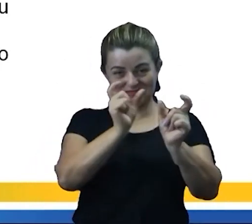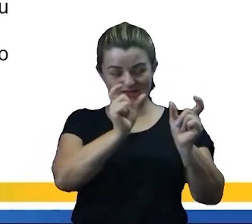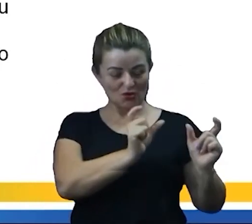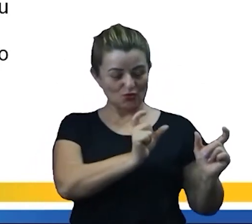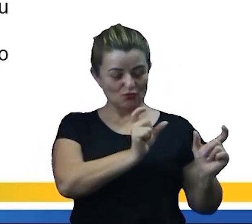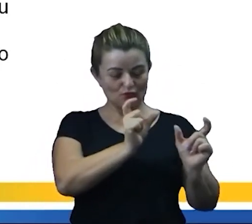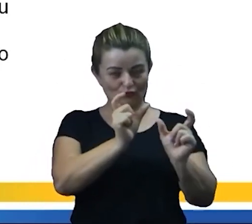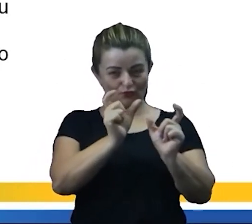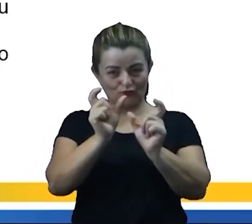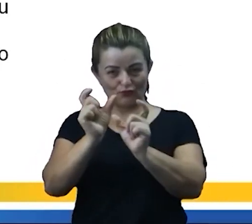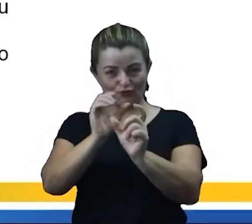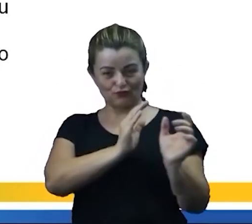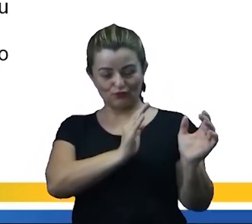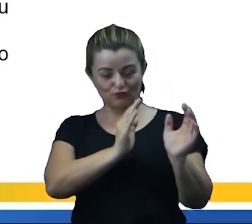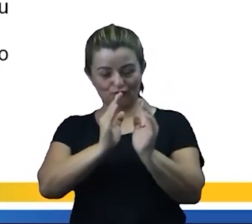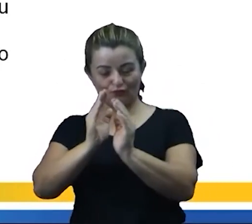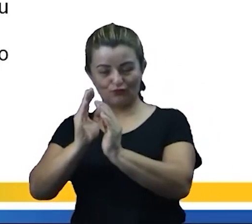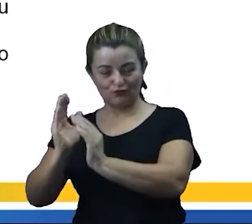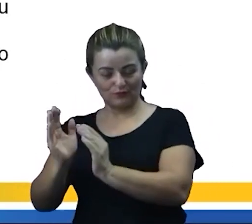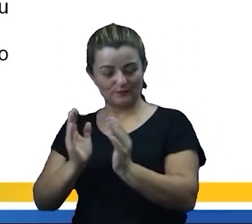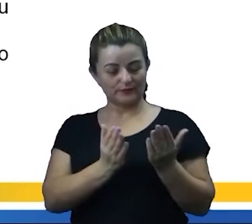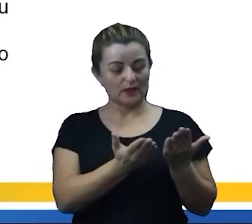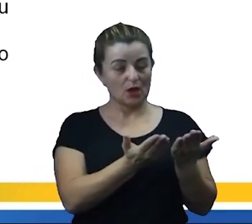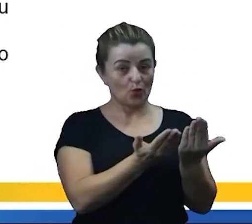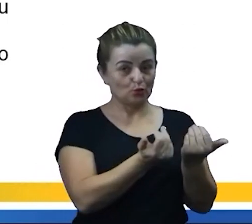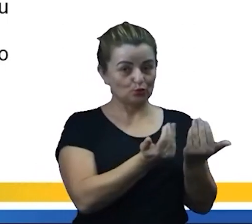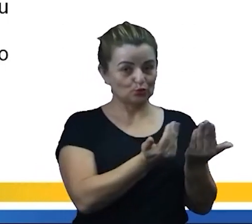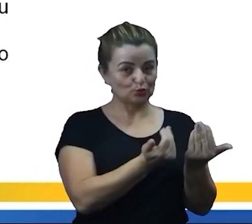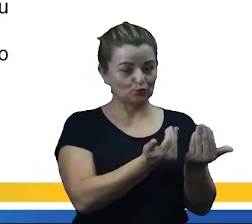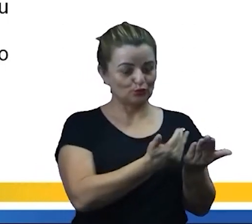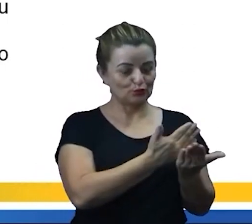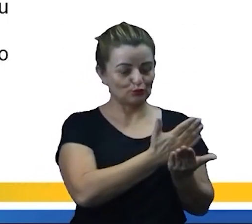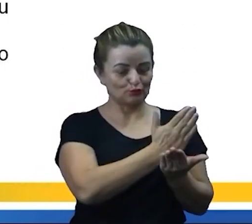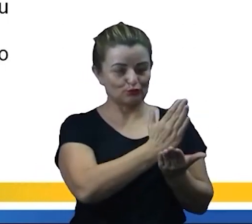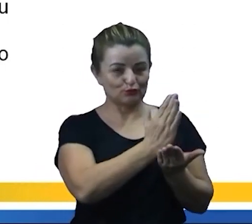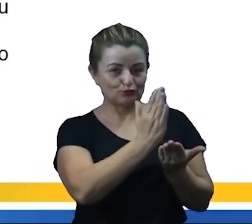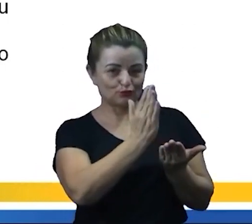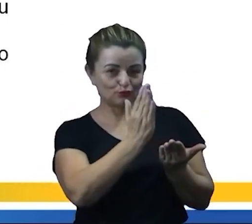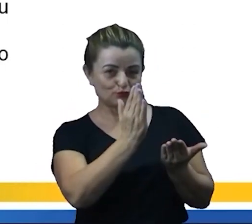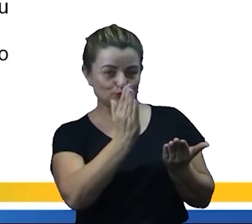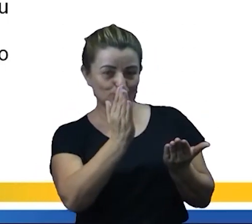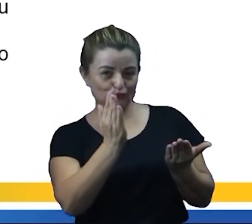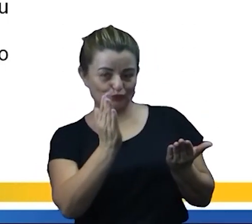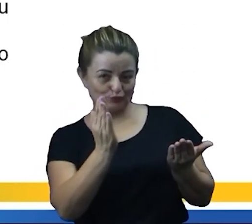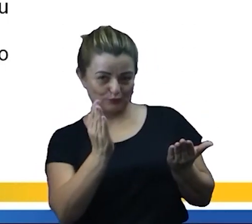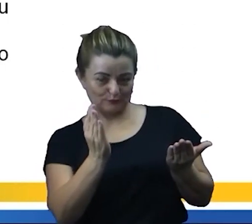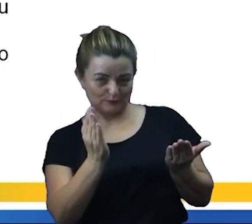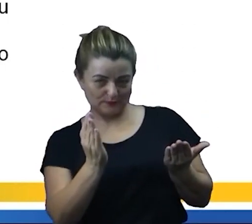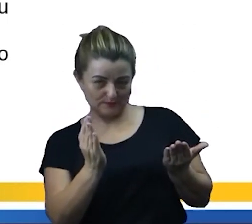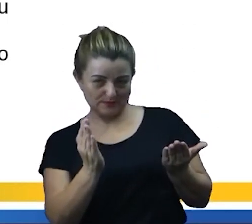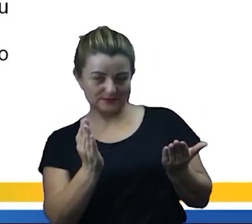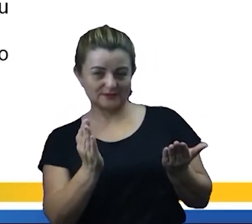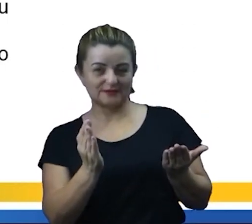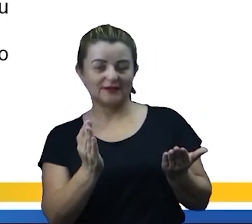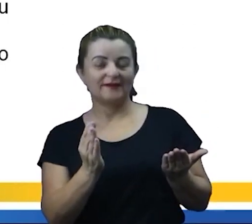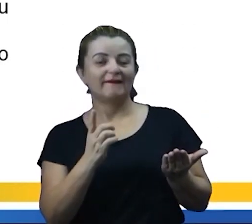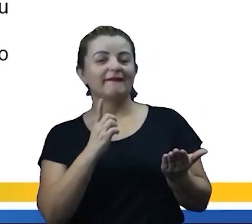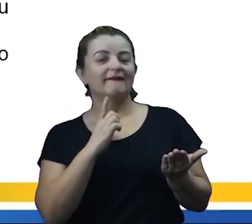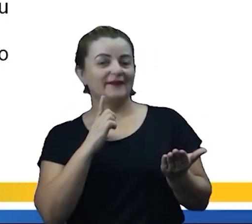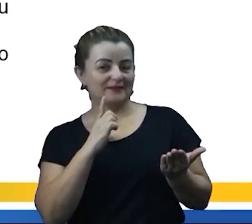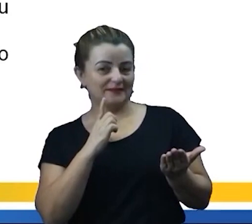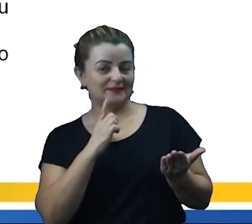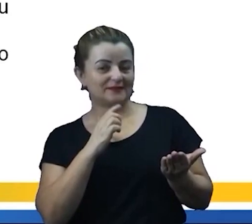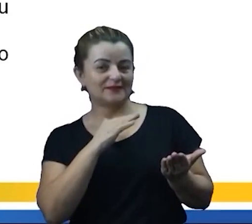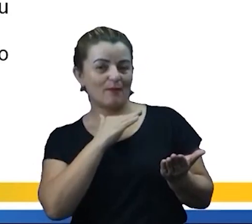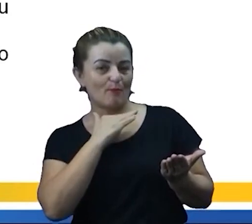uma passagem da juventude e, né, ela é passageira, é efêmera, e há uma certeza da morte